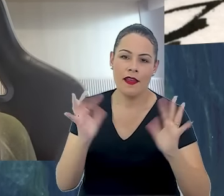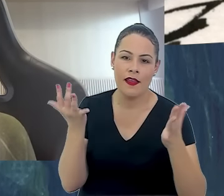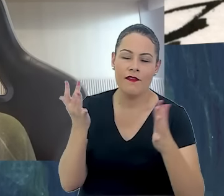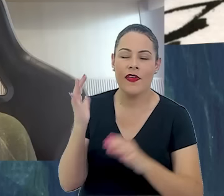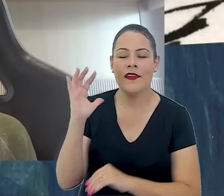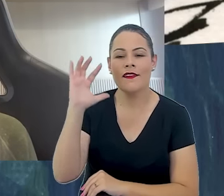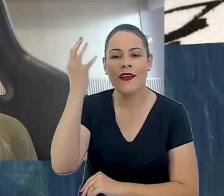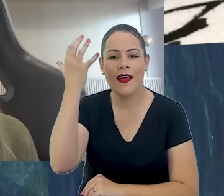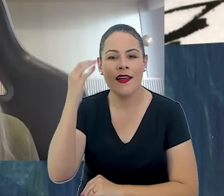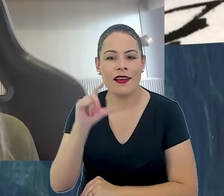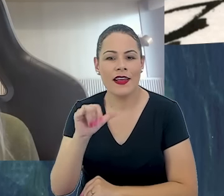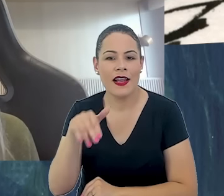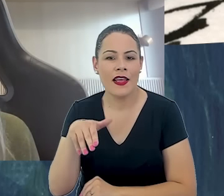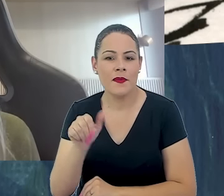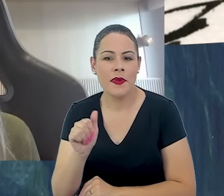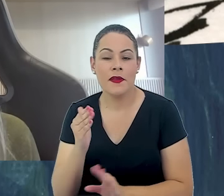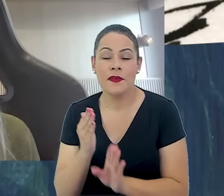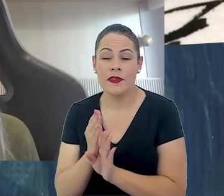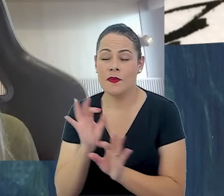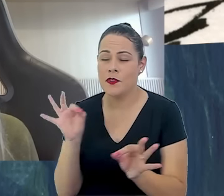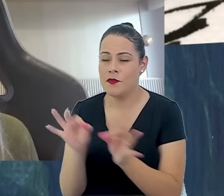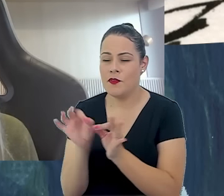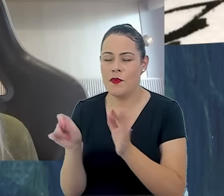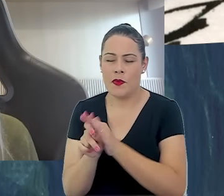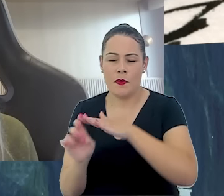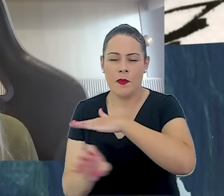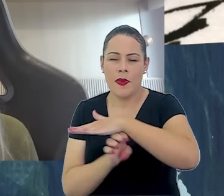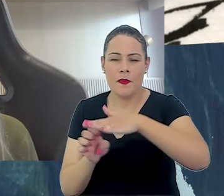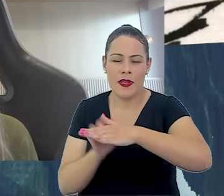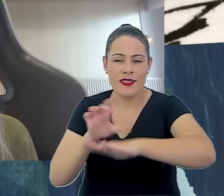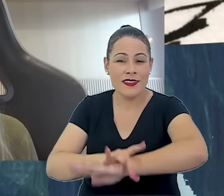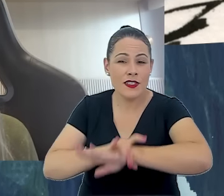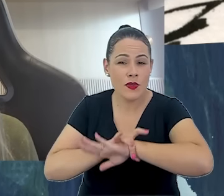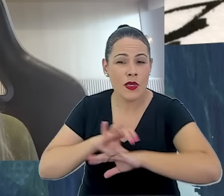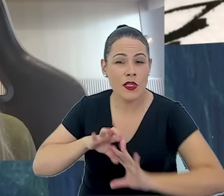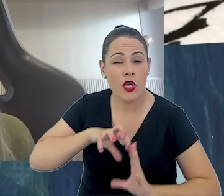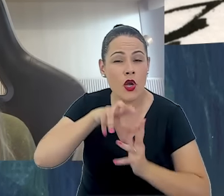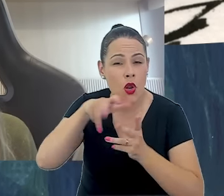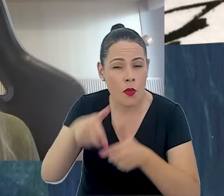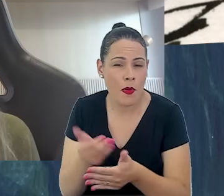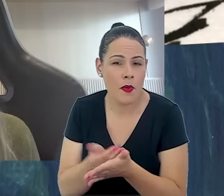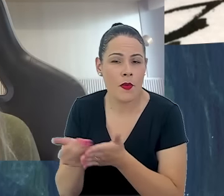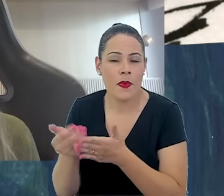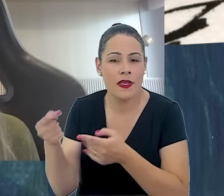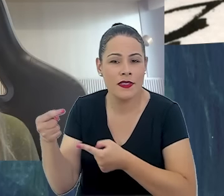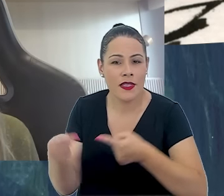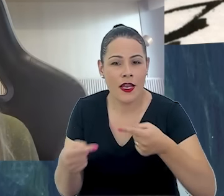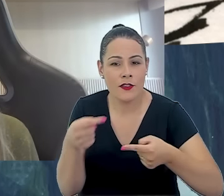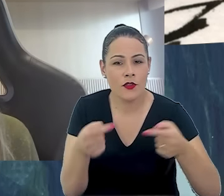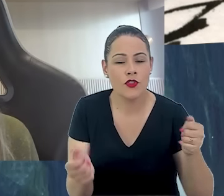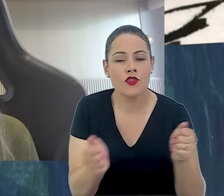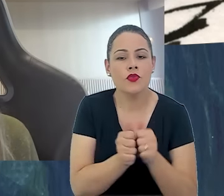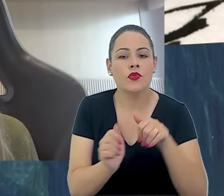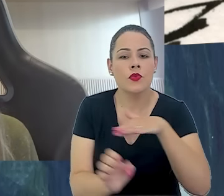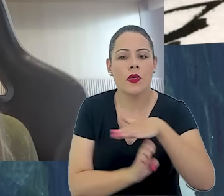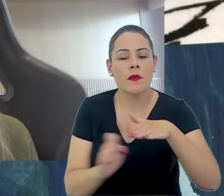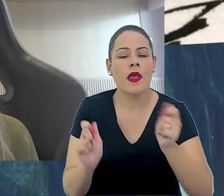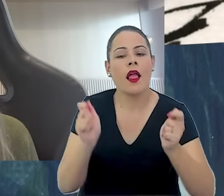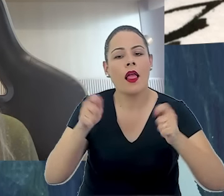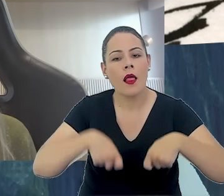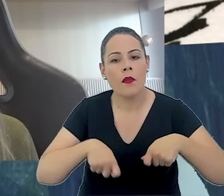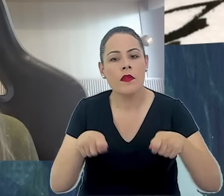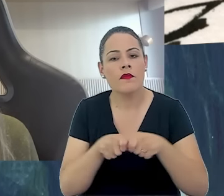pré-evento climático. E nesse caso específico, uma seguradora global está discutindo com esta empresa